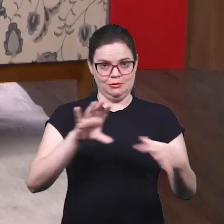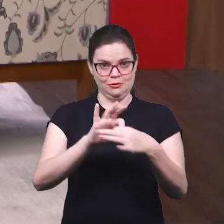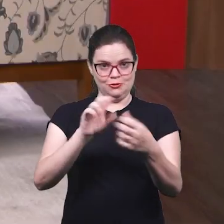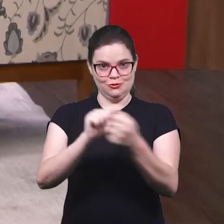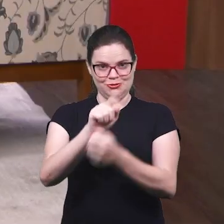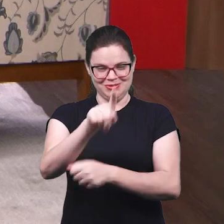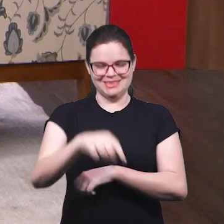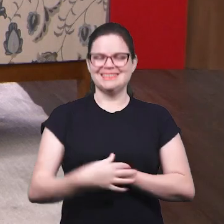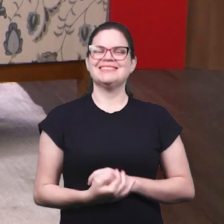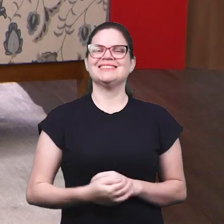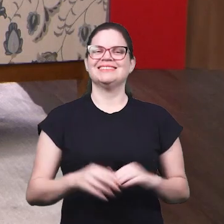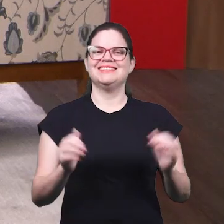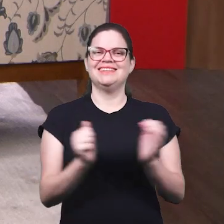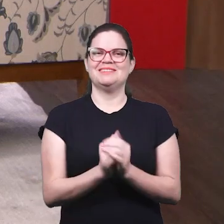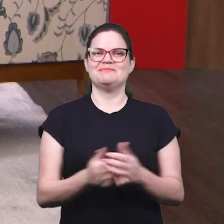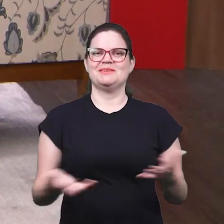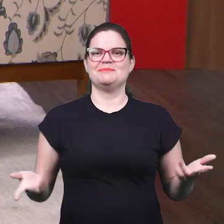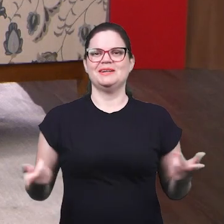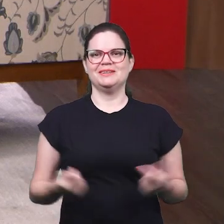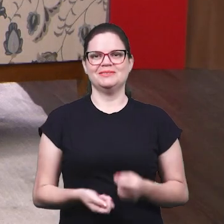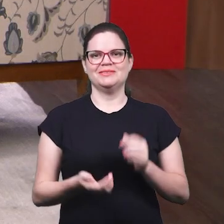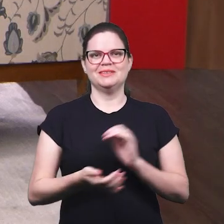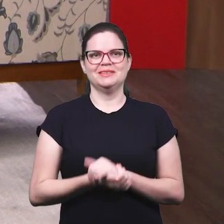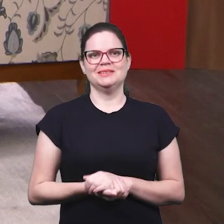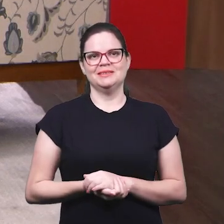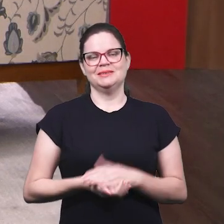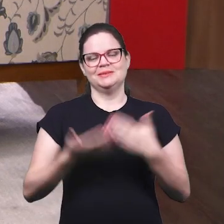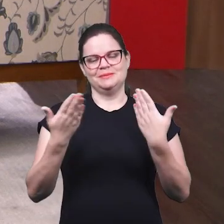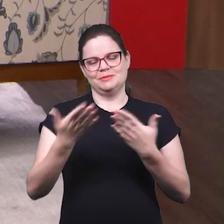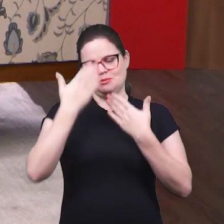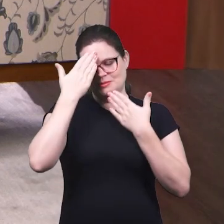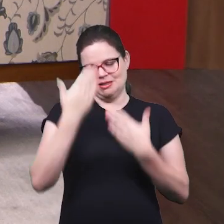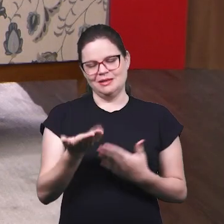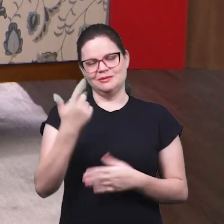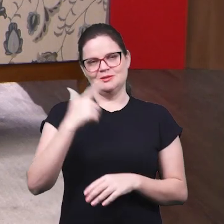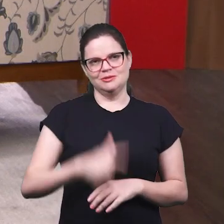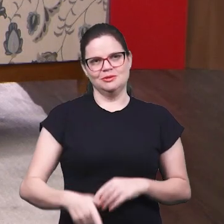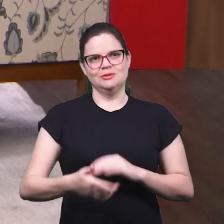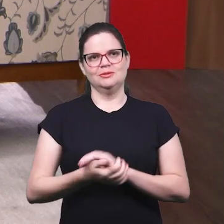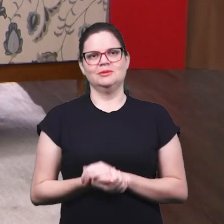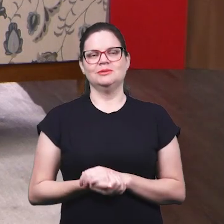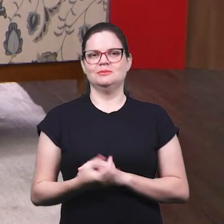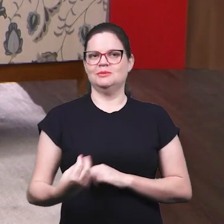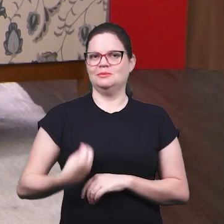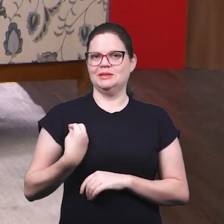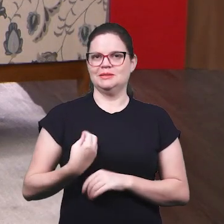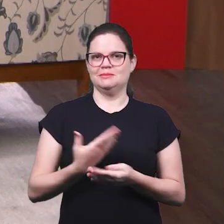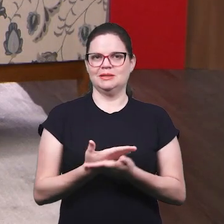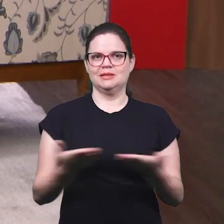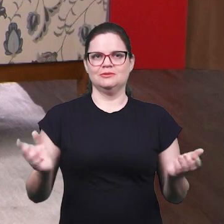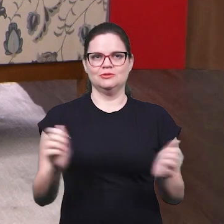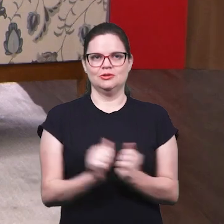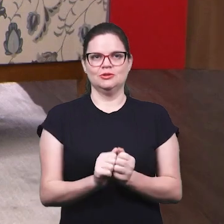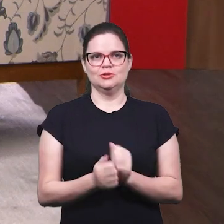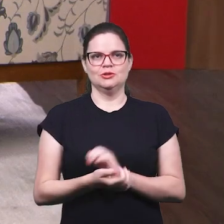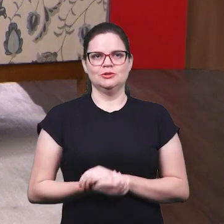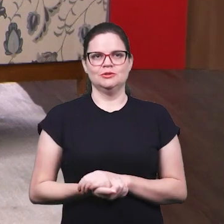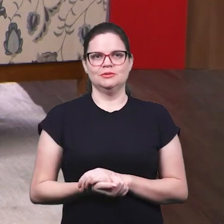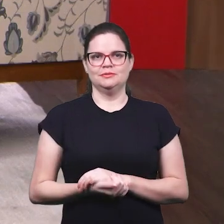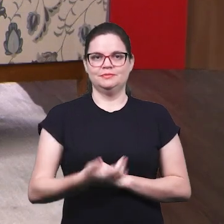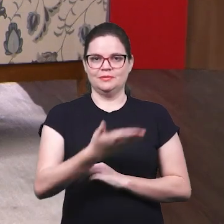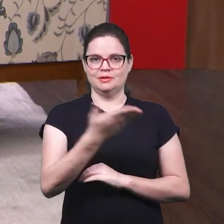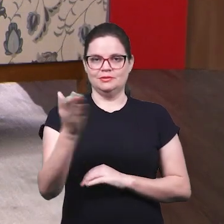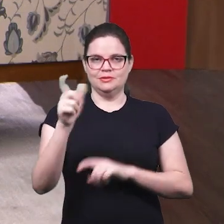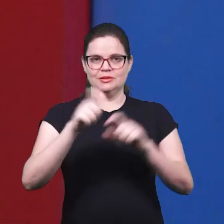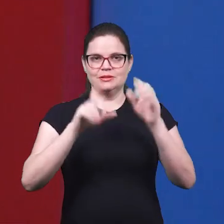nesta. Maravilha. Doutor Hélio Doria, muito obrigado por participar aqui conosco. E